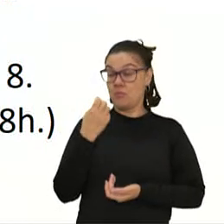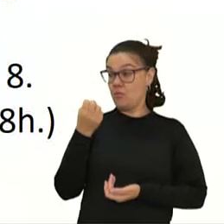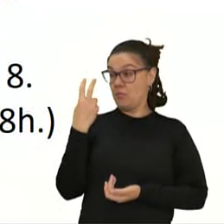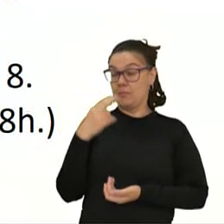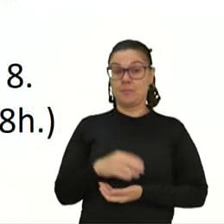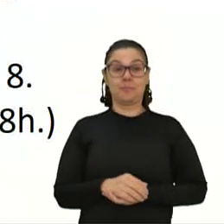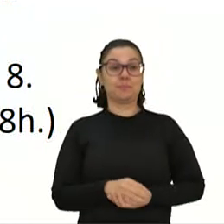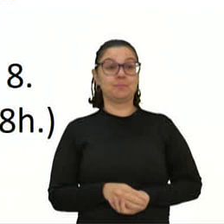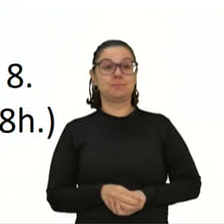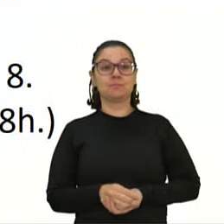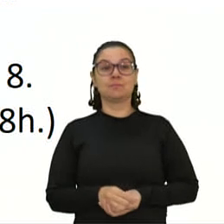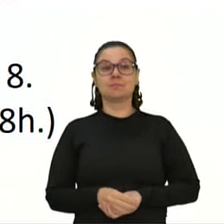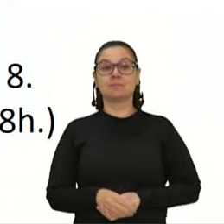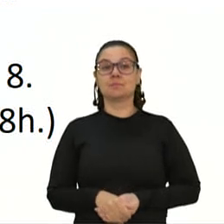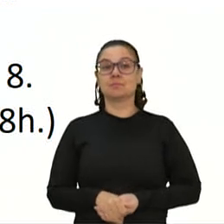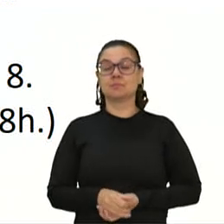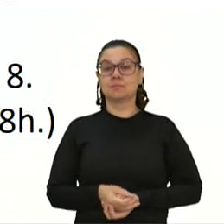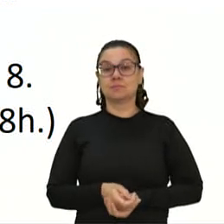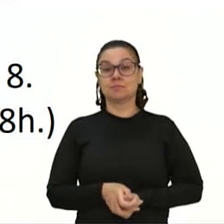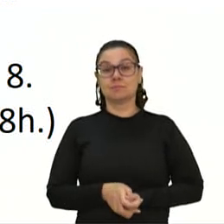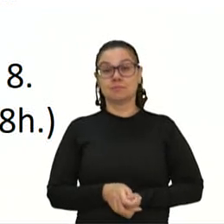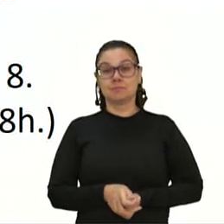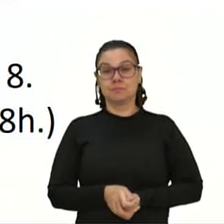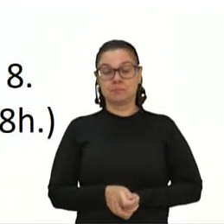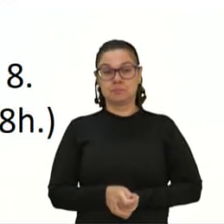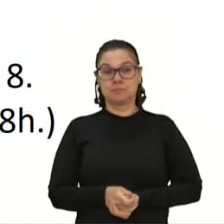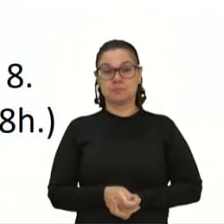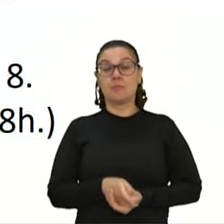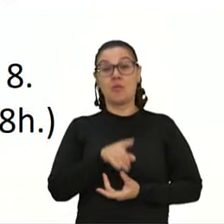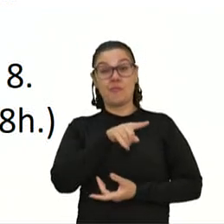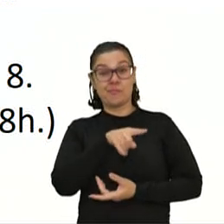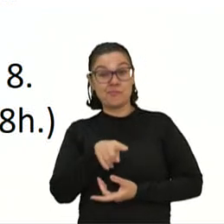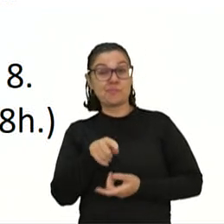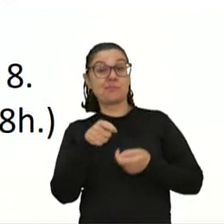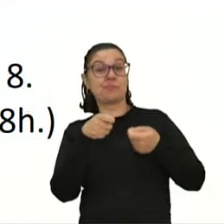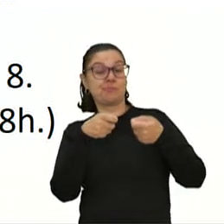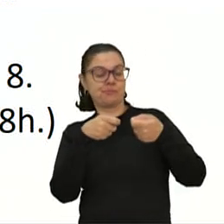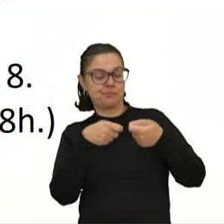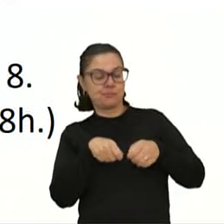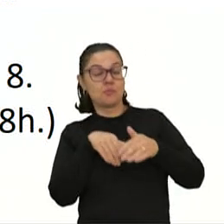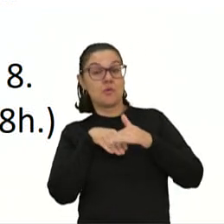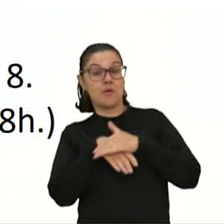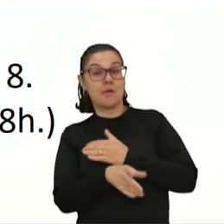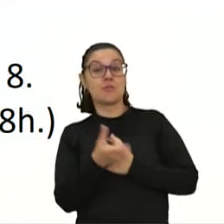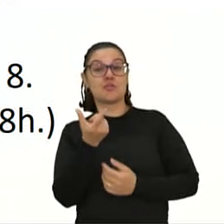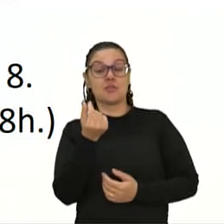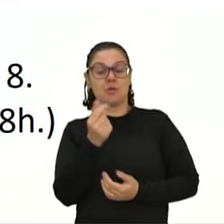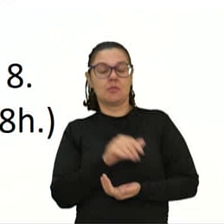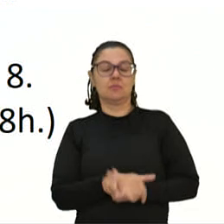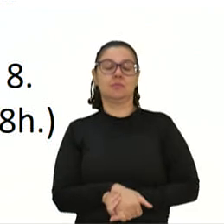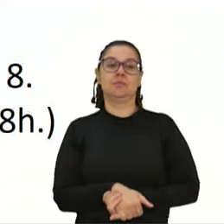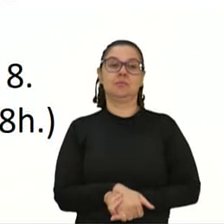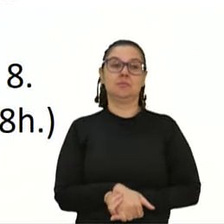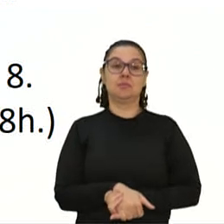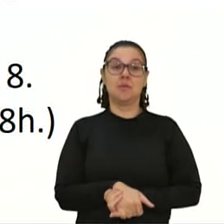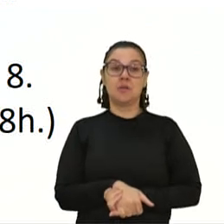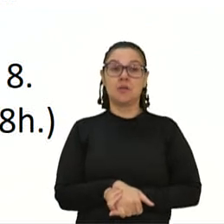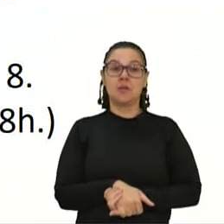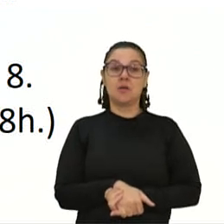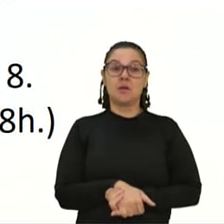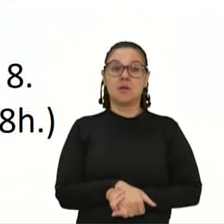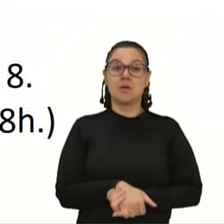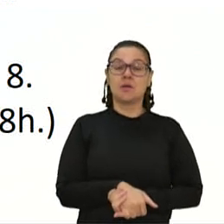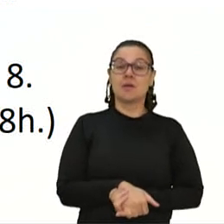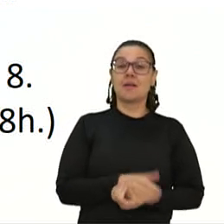exemplo. You should save money, some money. Você deveria guardar dinheiro, ó. Então,